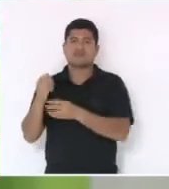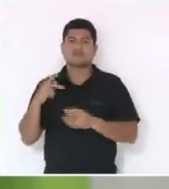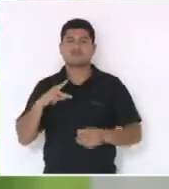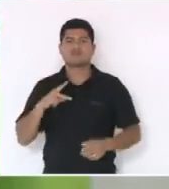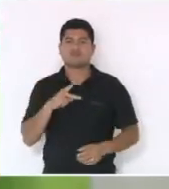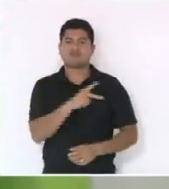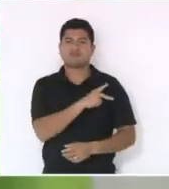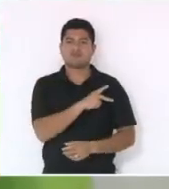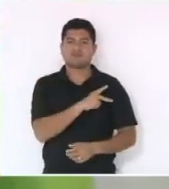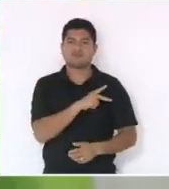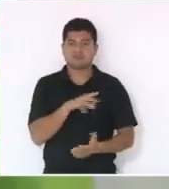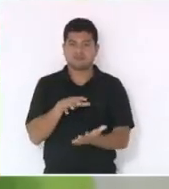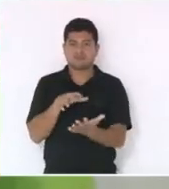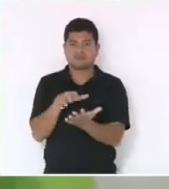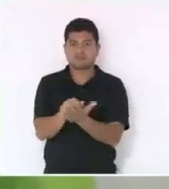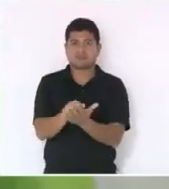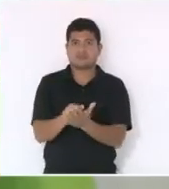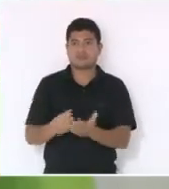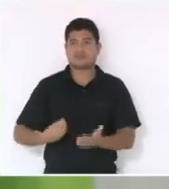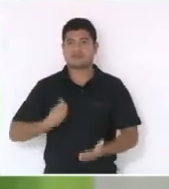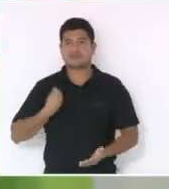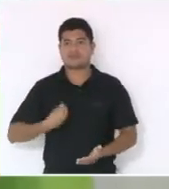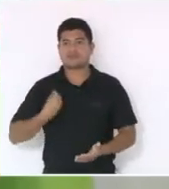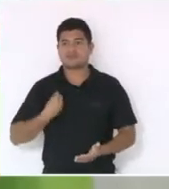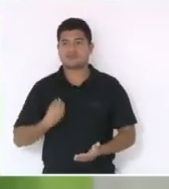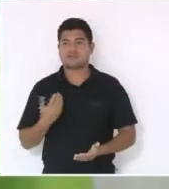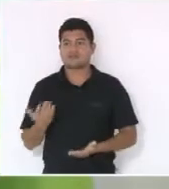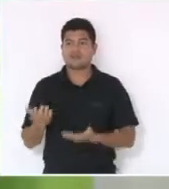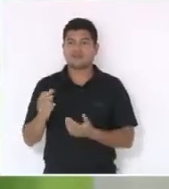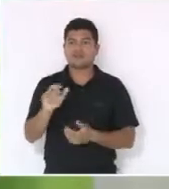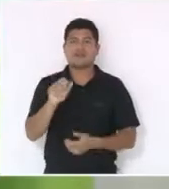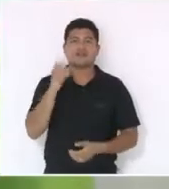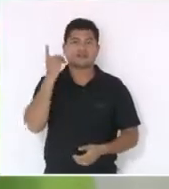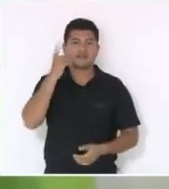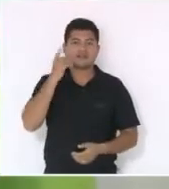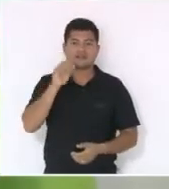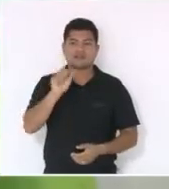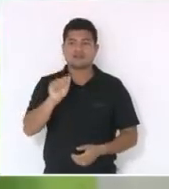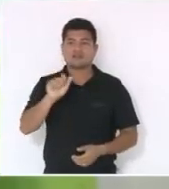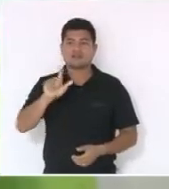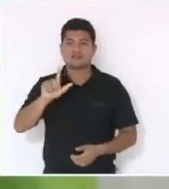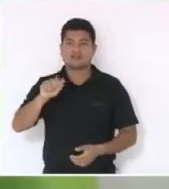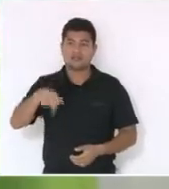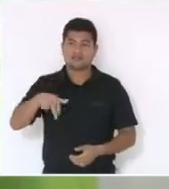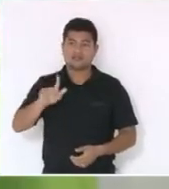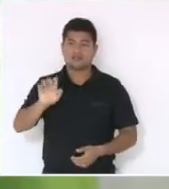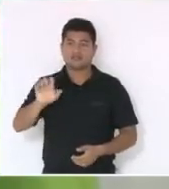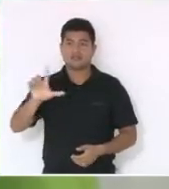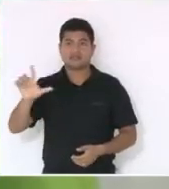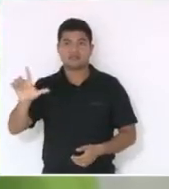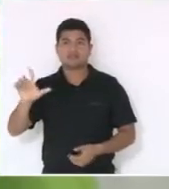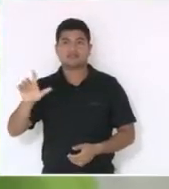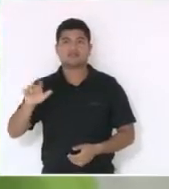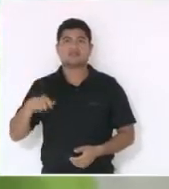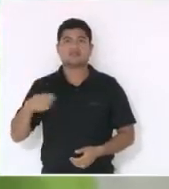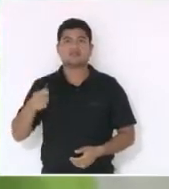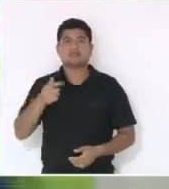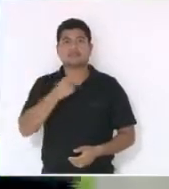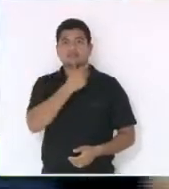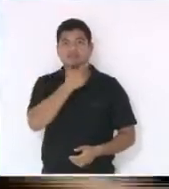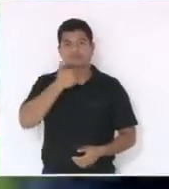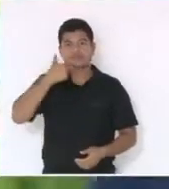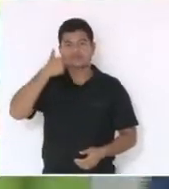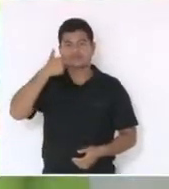fazer o registro da presença da deputada Ângela Albuina, aqui na casa, sempre uma alegria para nós.